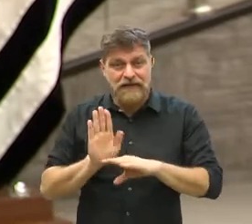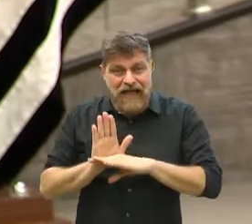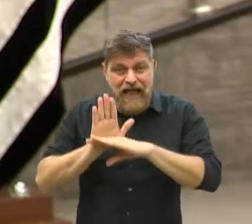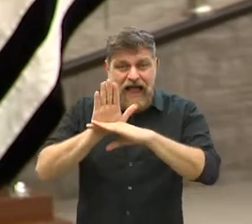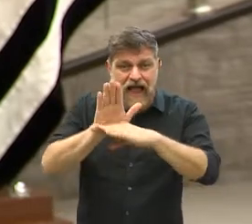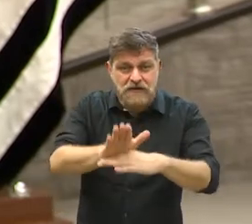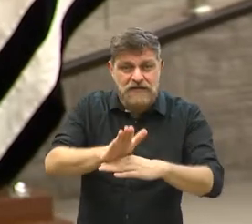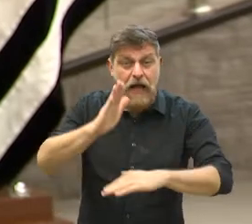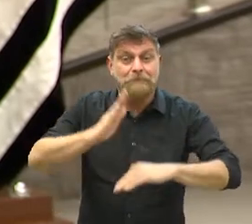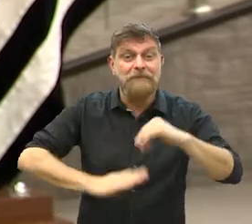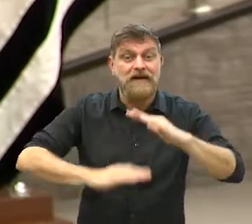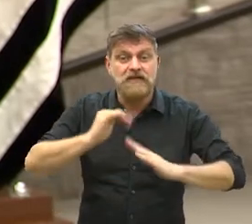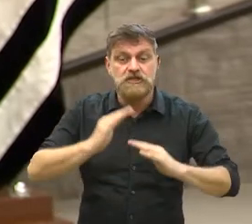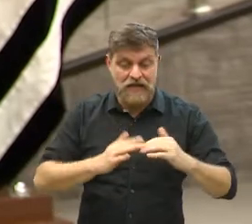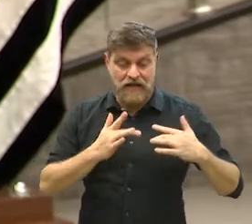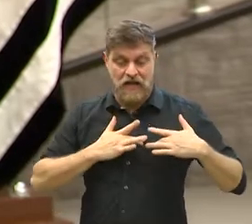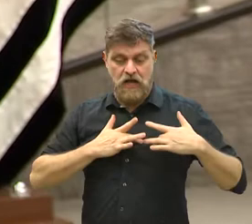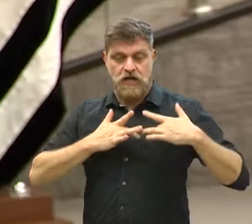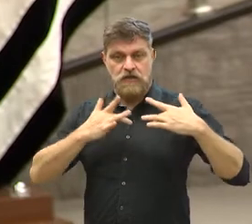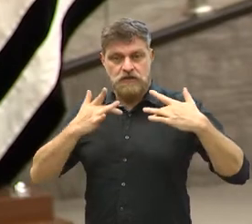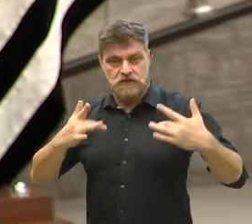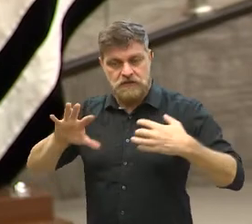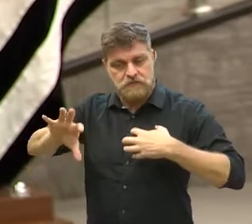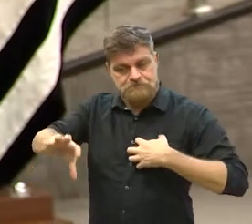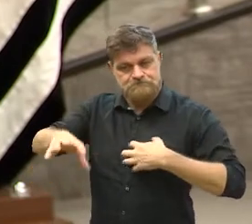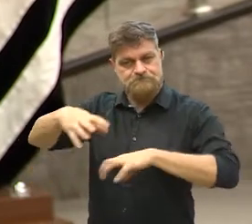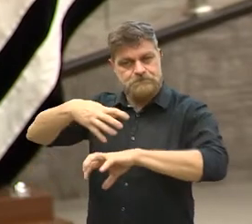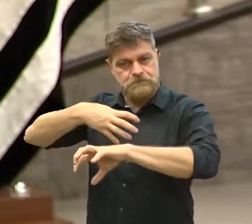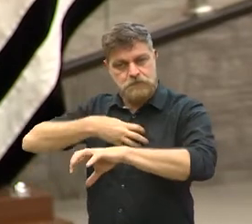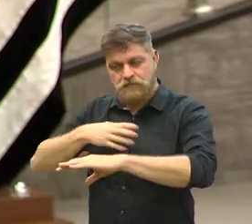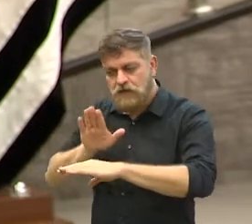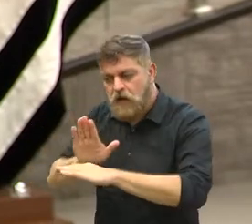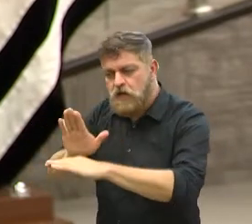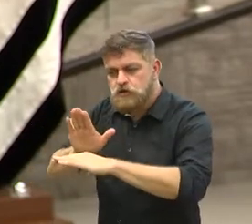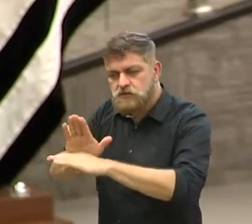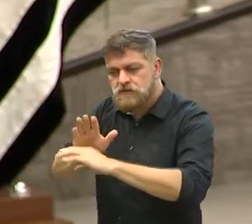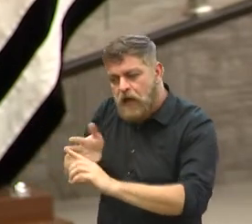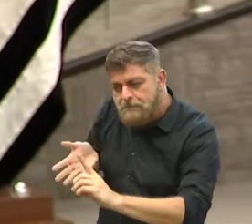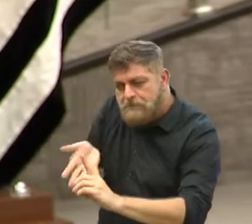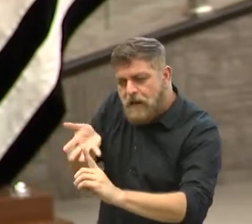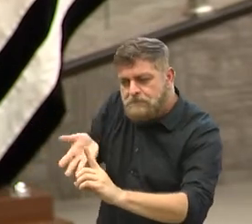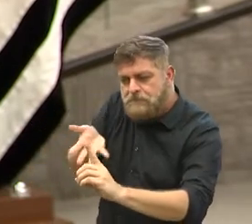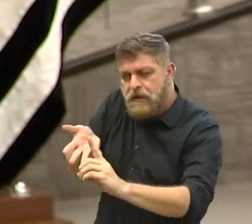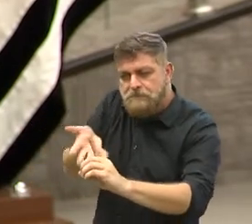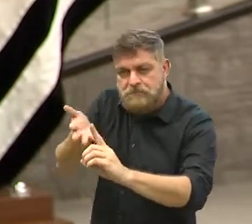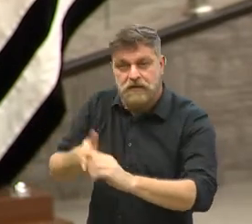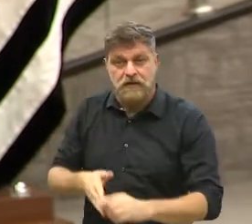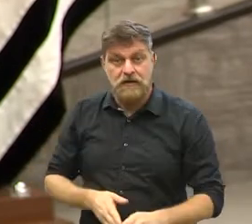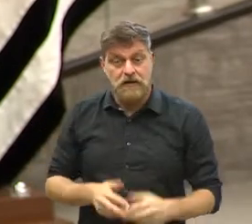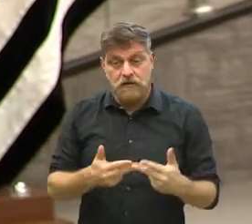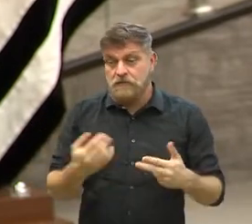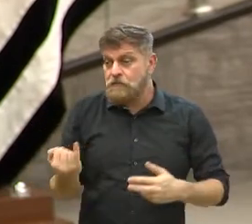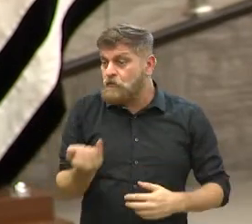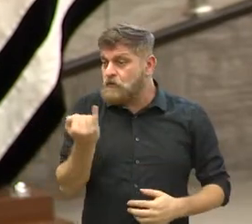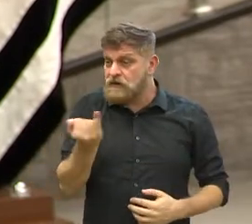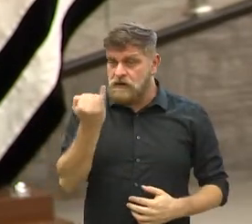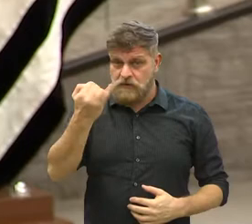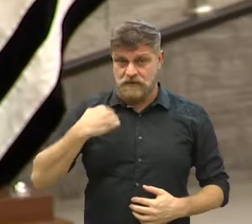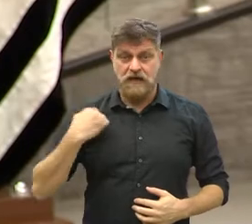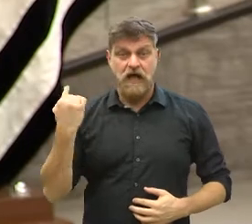contribuir praticar a solidariedade com os outros auxiliar quem precisa então essa é uma coisa muito importante